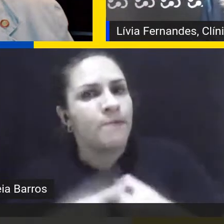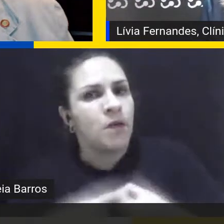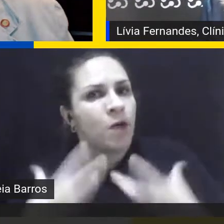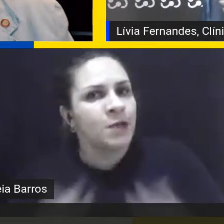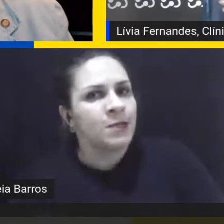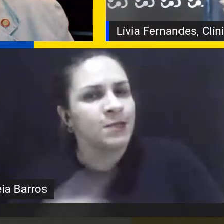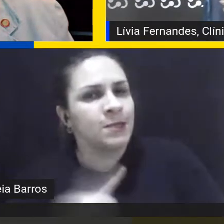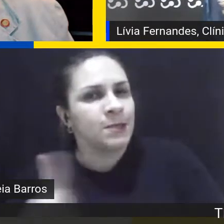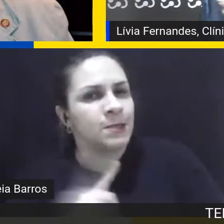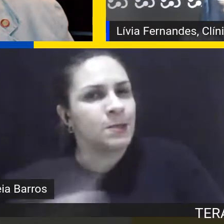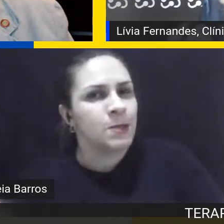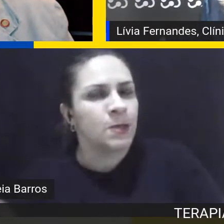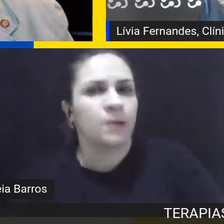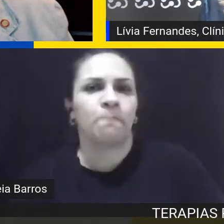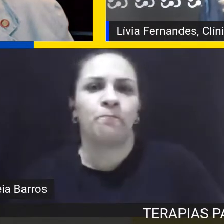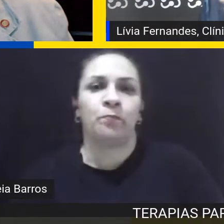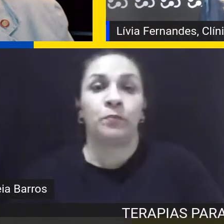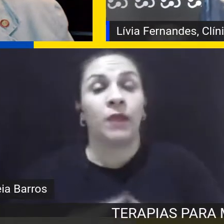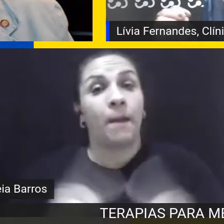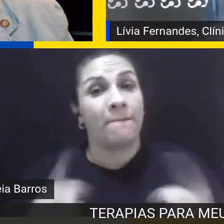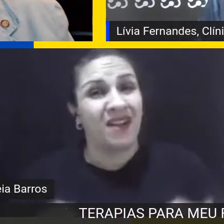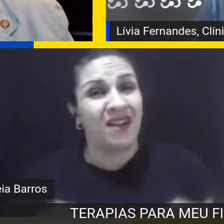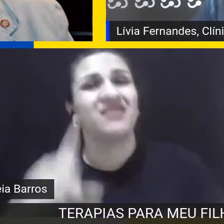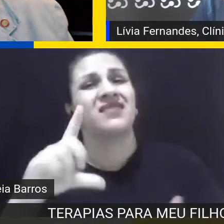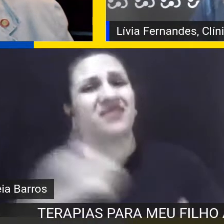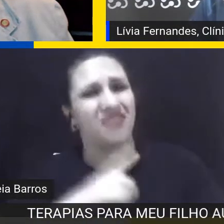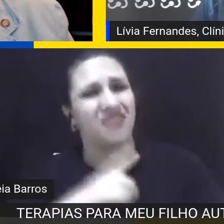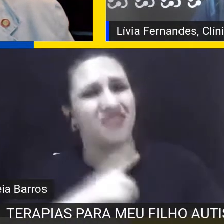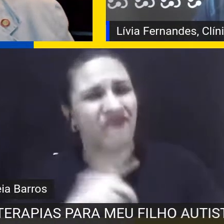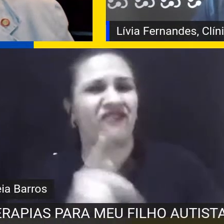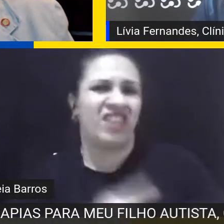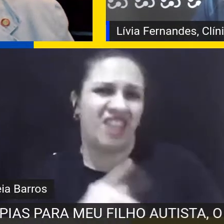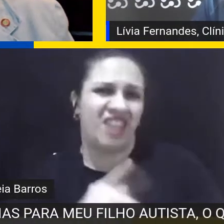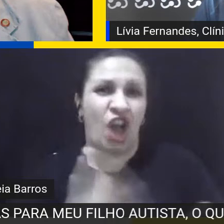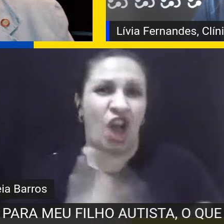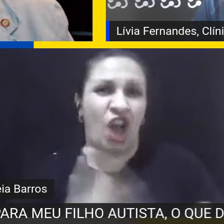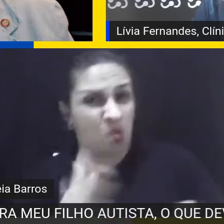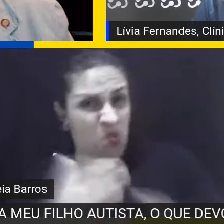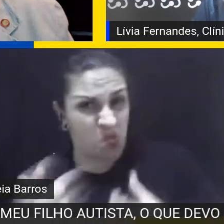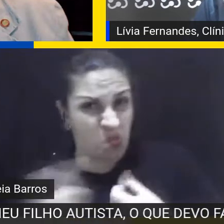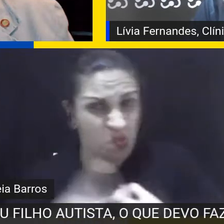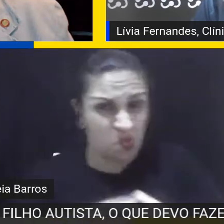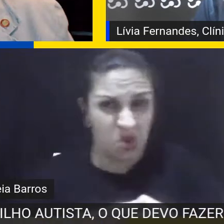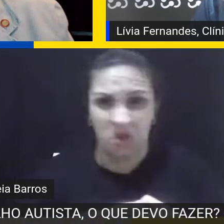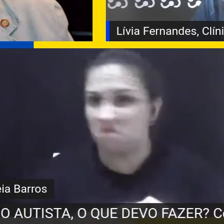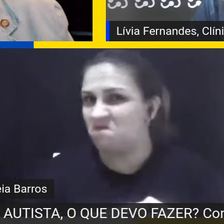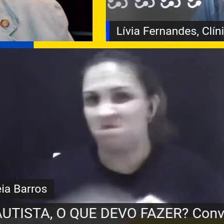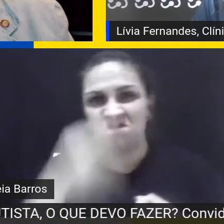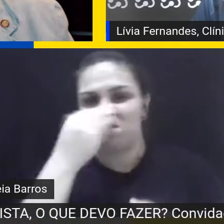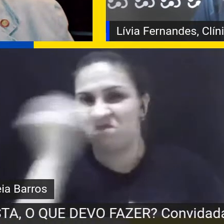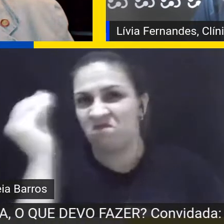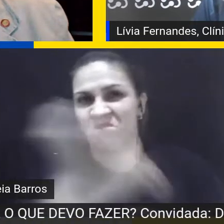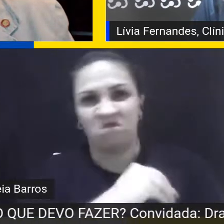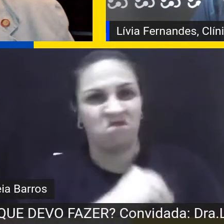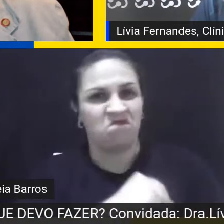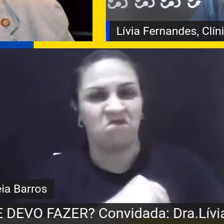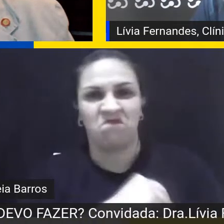convênio deles. Mas tem realmente algumas operadoras hoje que não respeitam o direito do